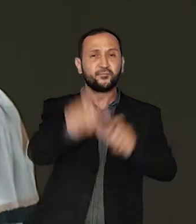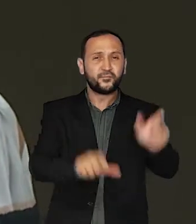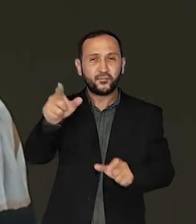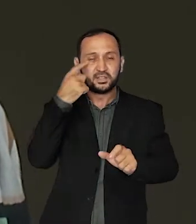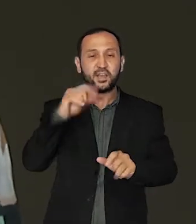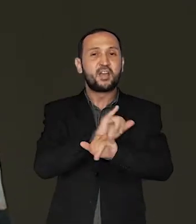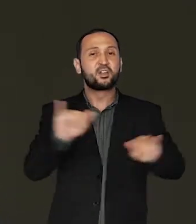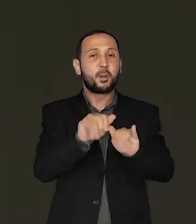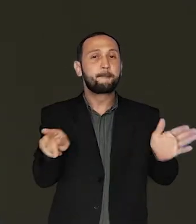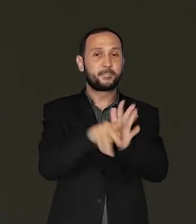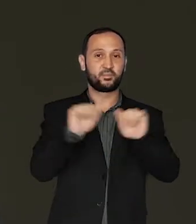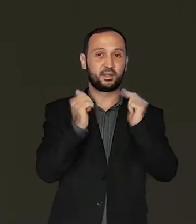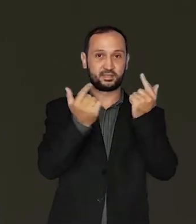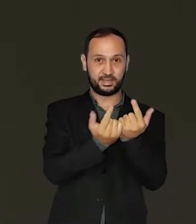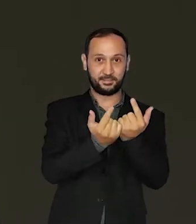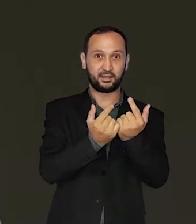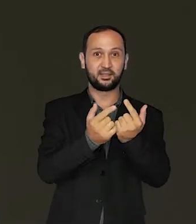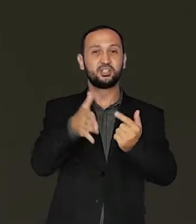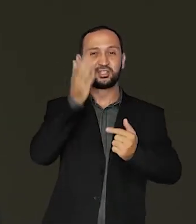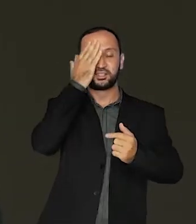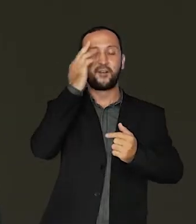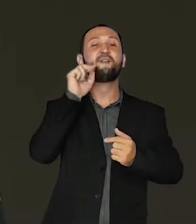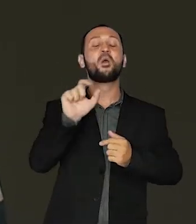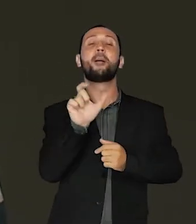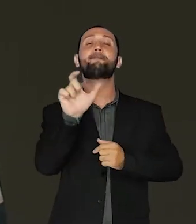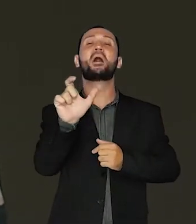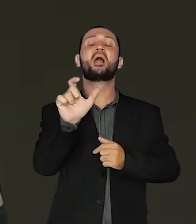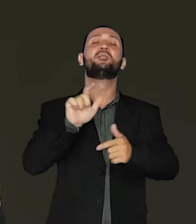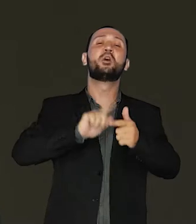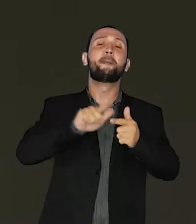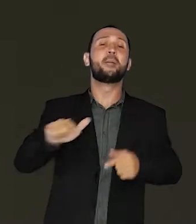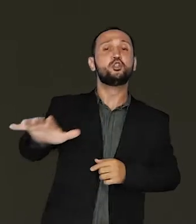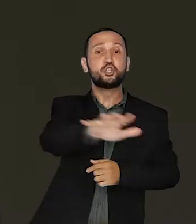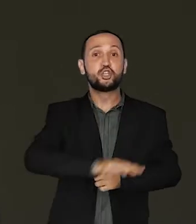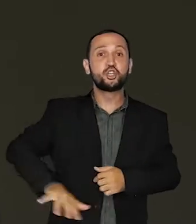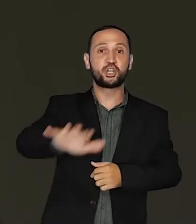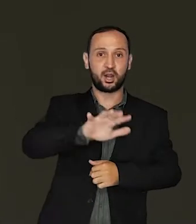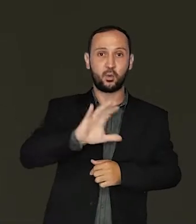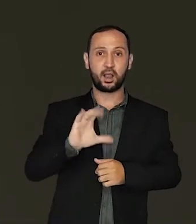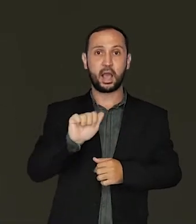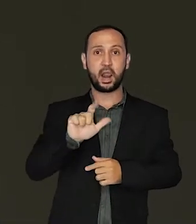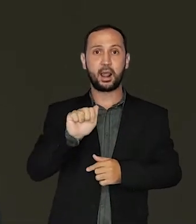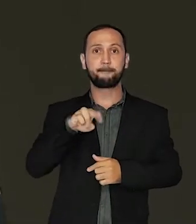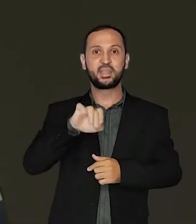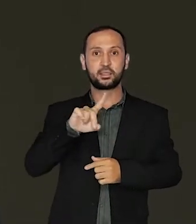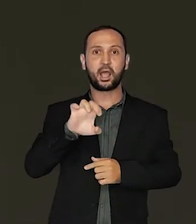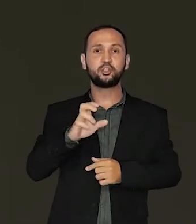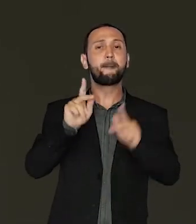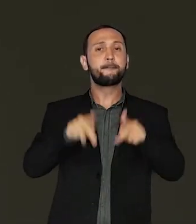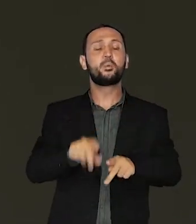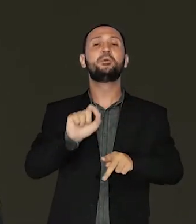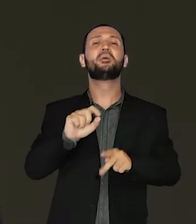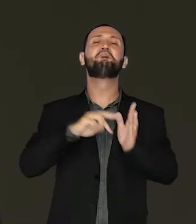Quem acompanha as notícias da Assembleia Legislativa já deve ter visto falar sobre o estado de calamidade pública. Mas você